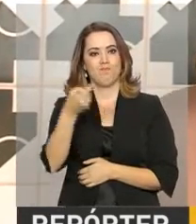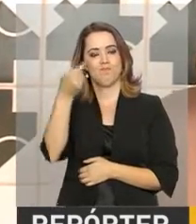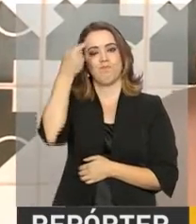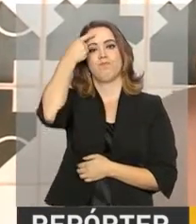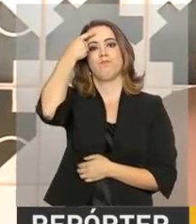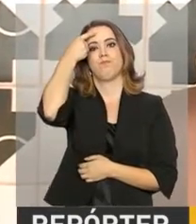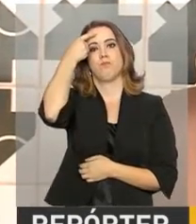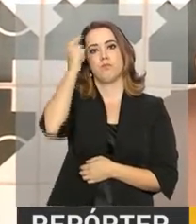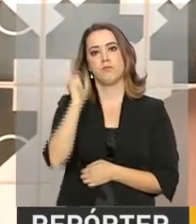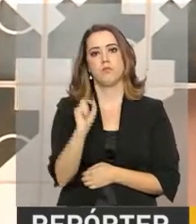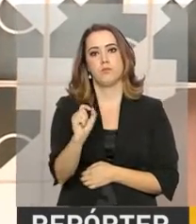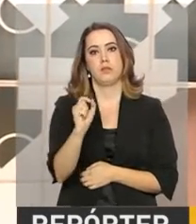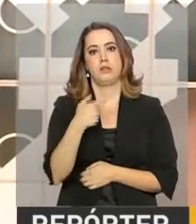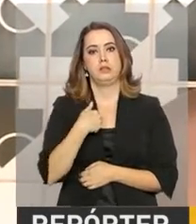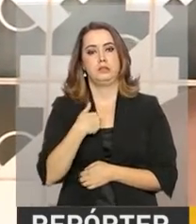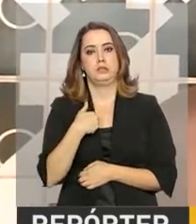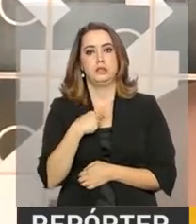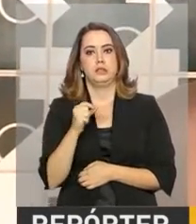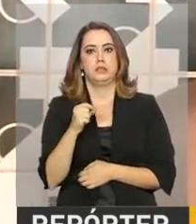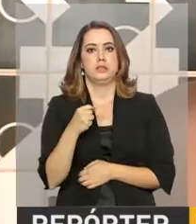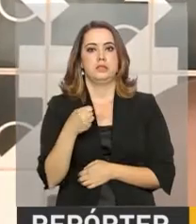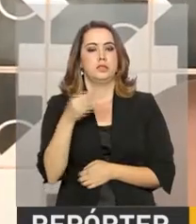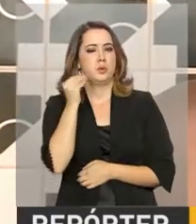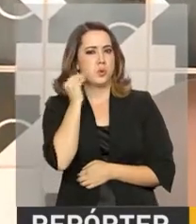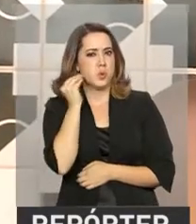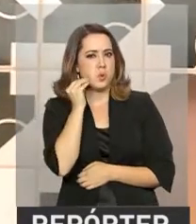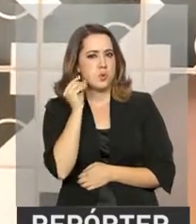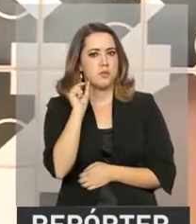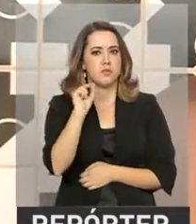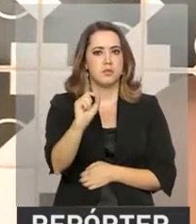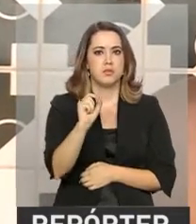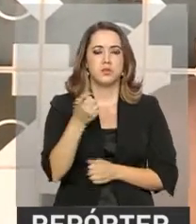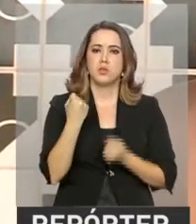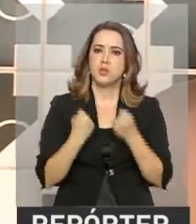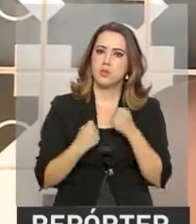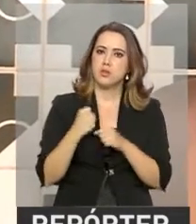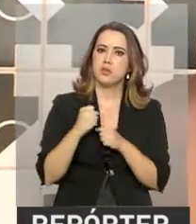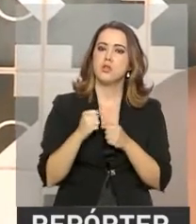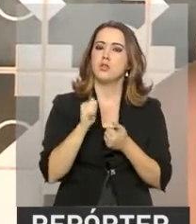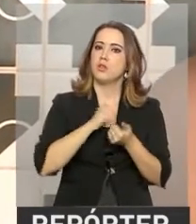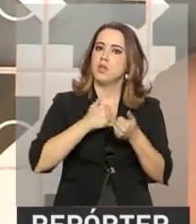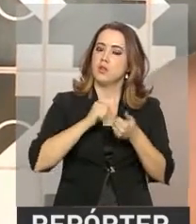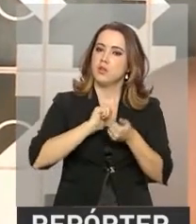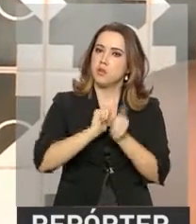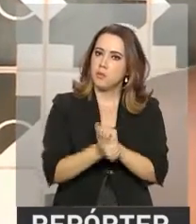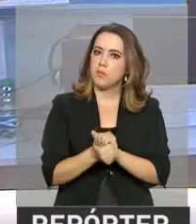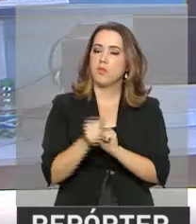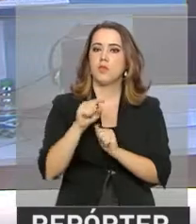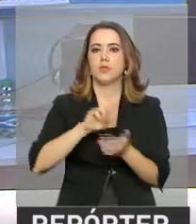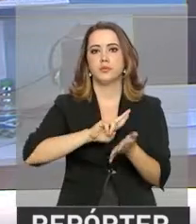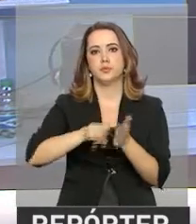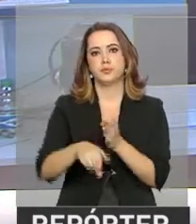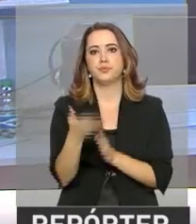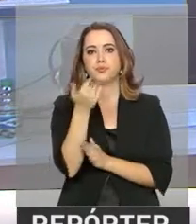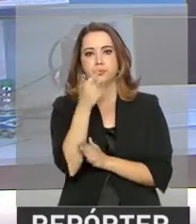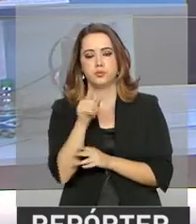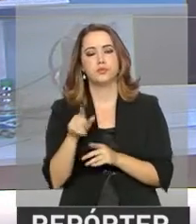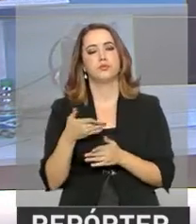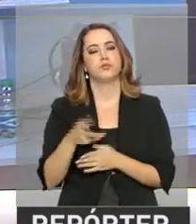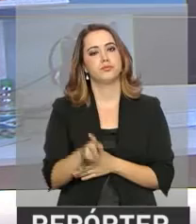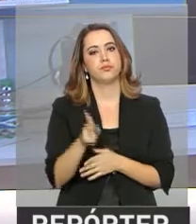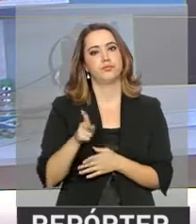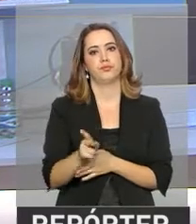e os meus uma experiência mesmo física com o sport aprendizado e nutrição ficaram né a